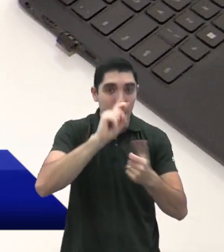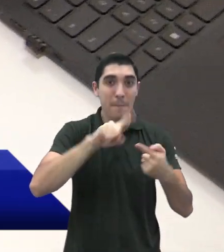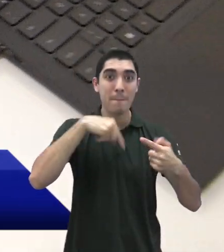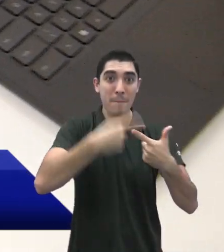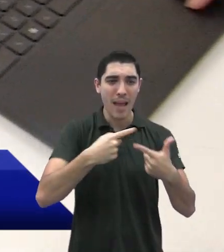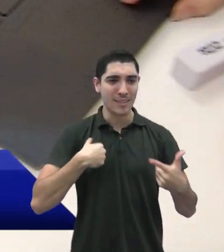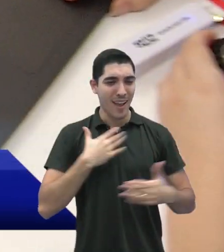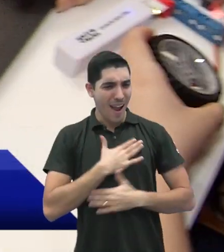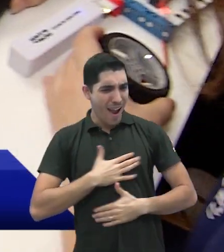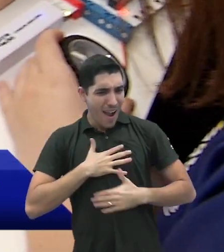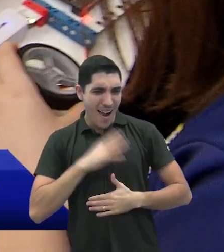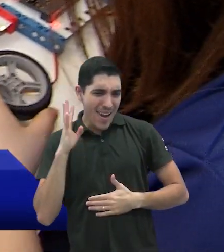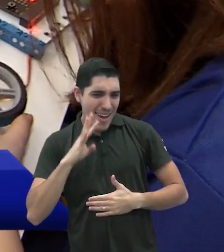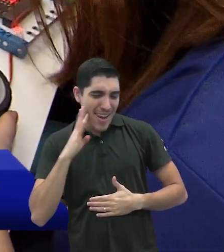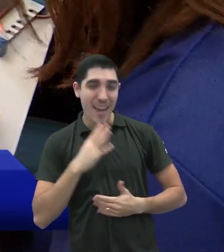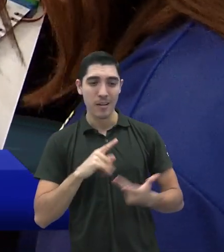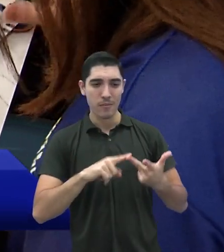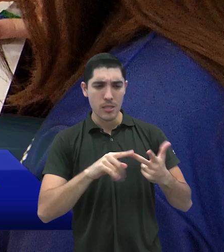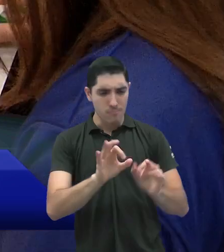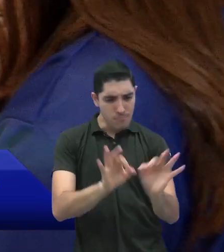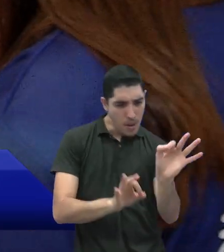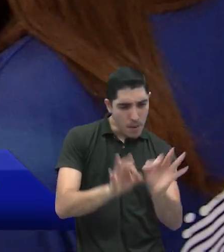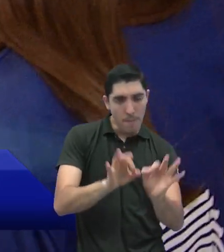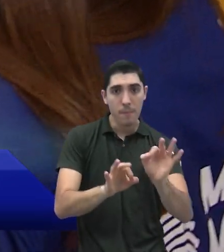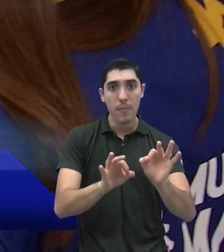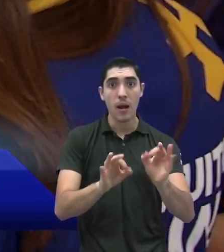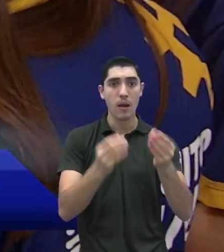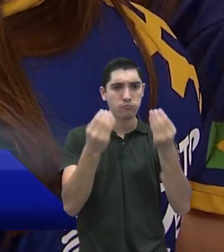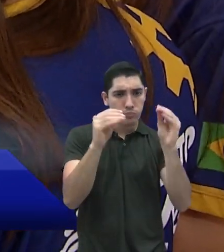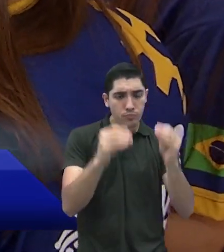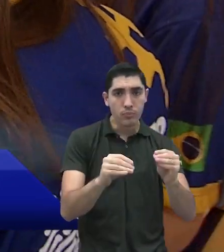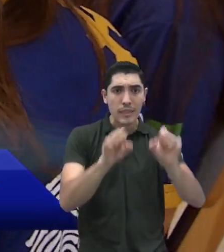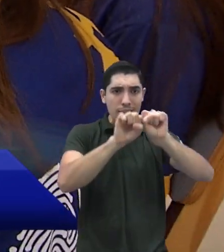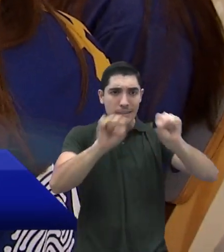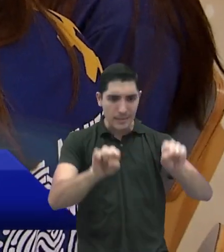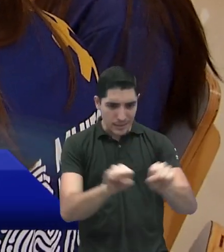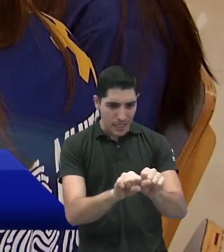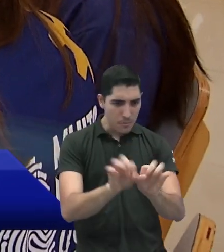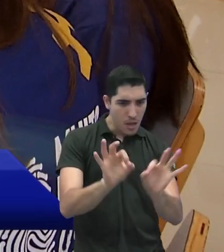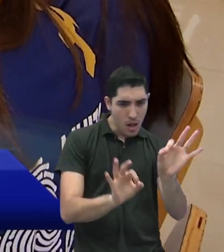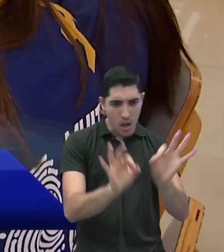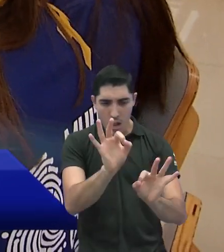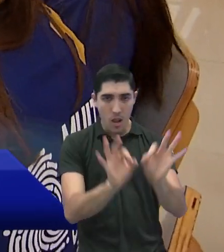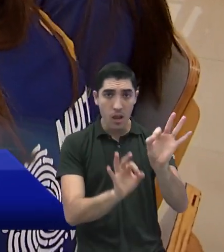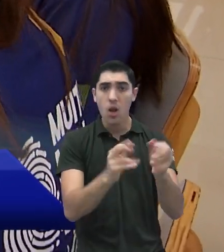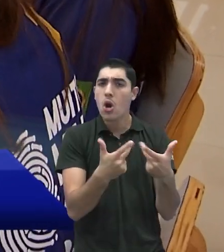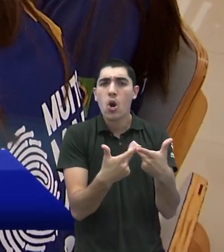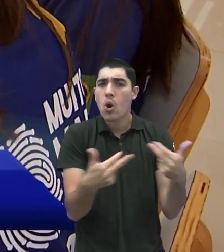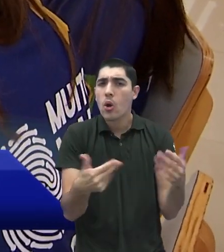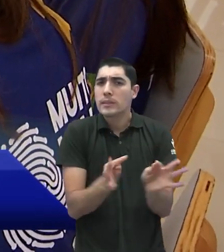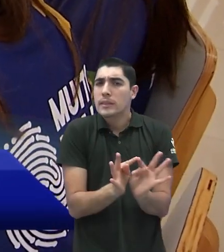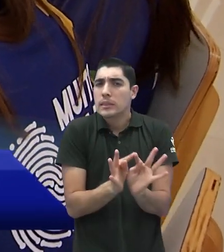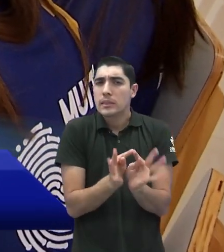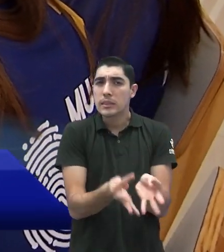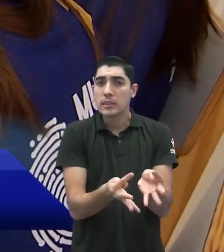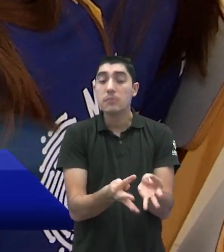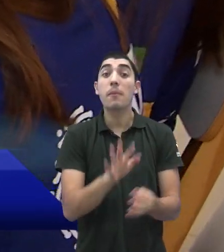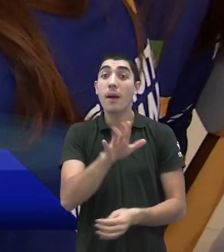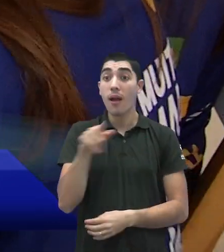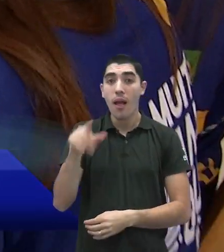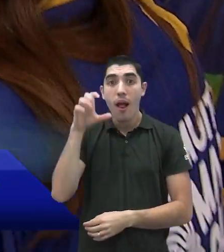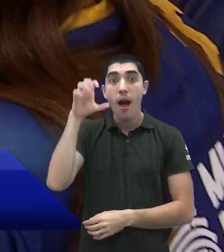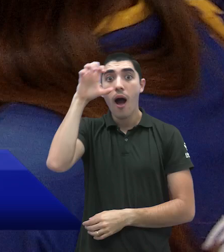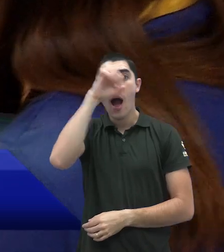alunos aprendem se divertindo, construindo modelos, construindo programas que fazem coisas do dia a dia, né? Coisas simples,